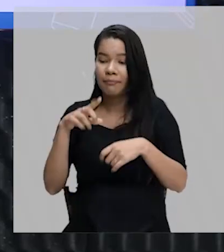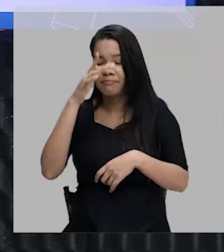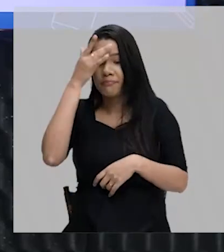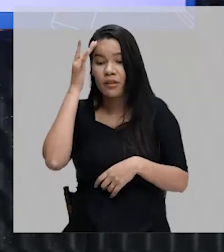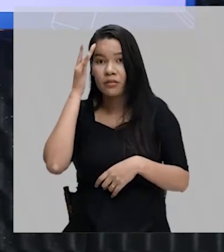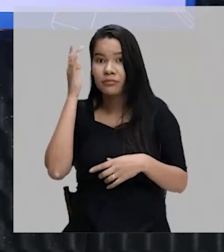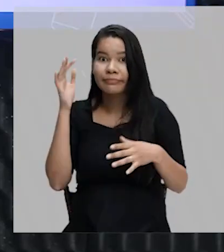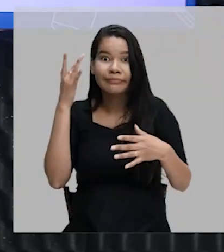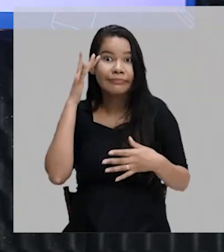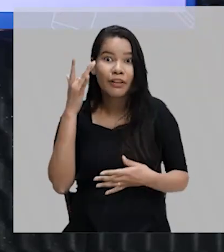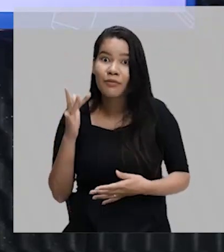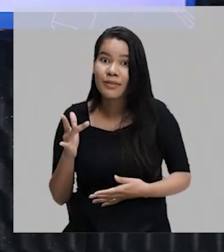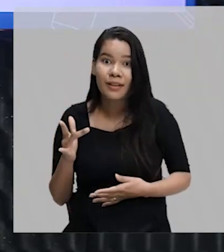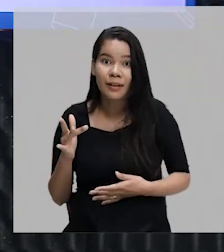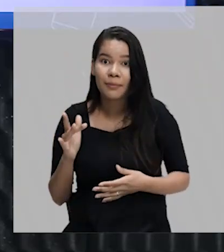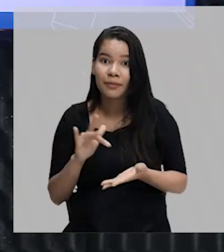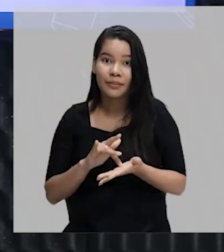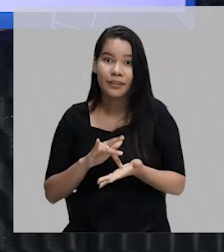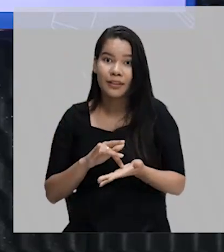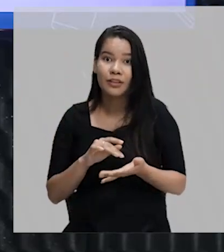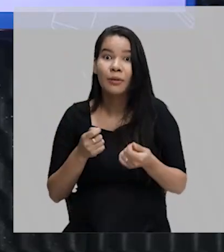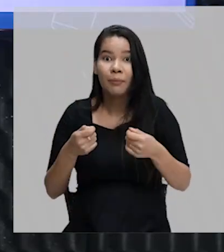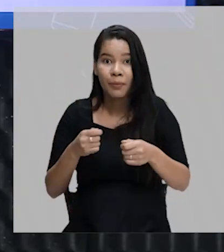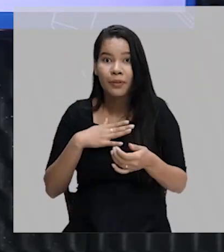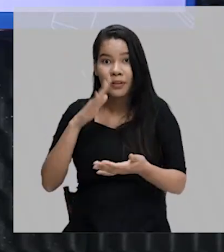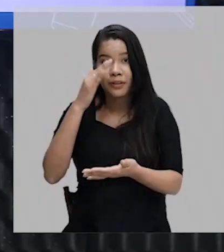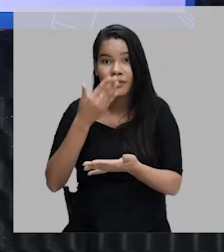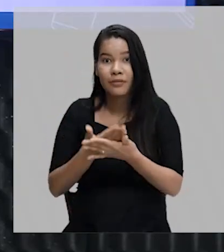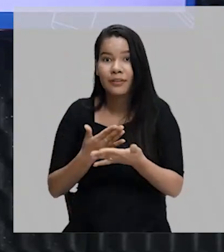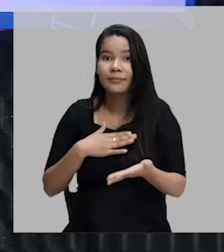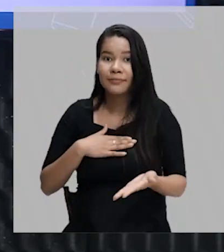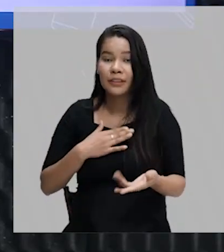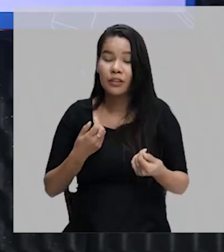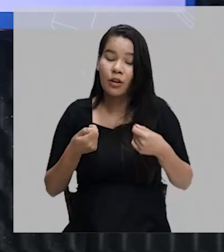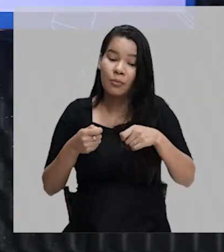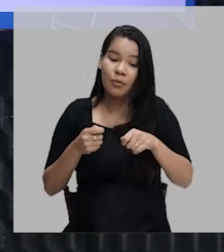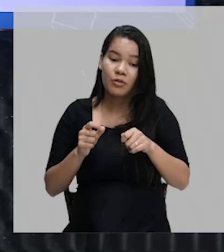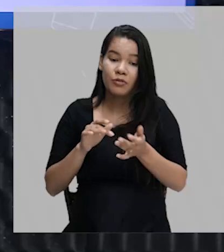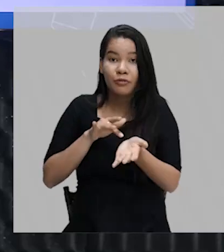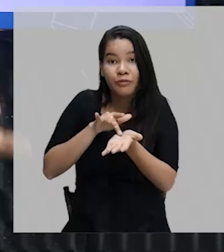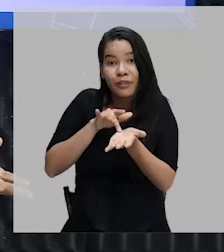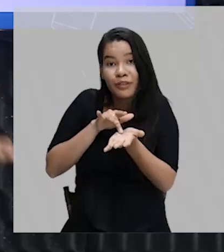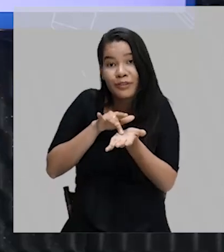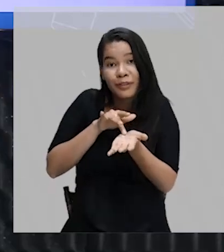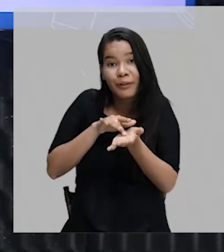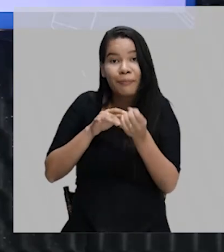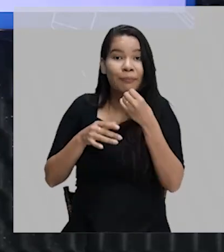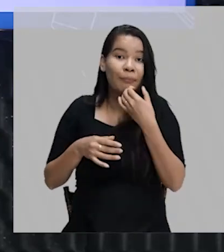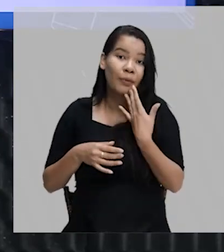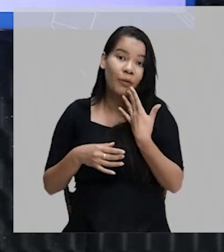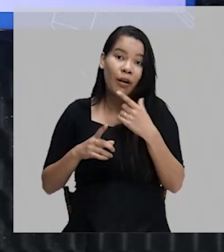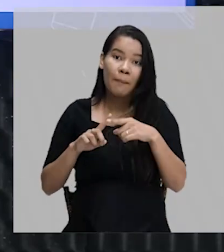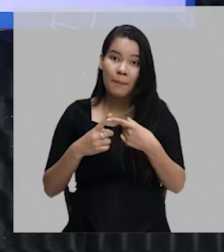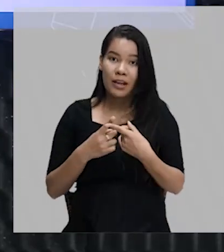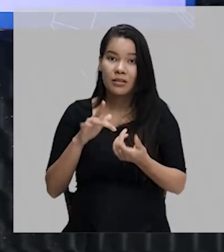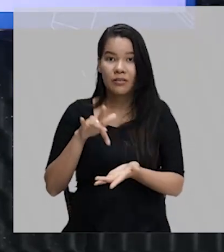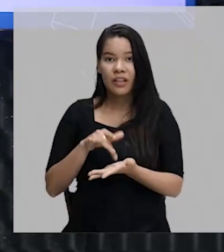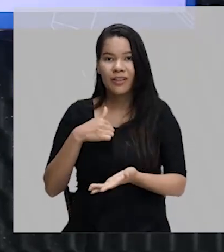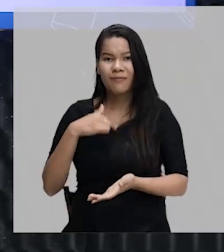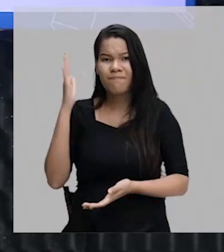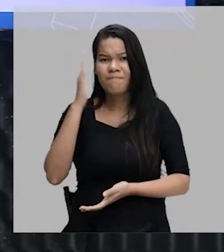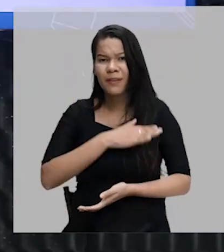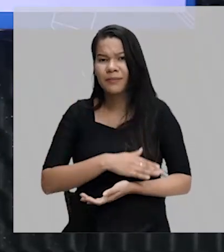outro lado pode acreditar na minha versão. Então eu posso me fazer de fada madrinha e de repente eu ser uma bruxa